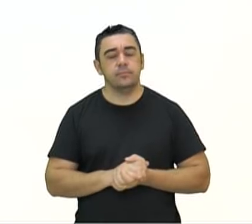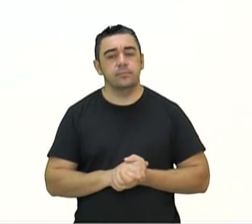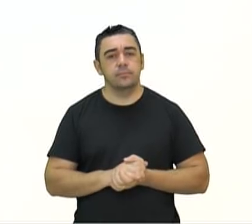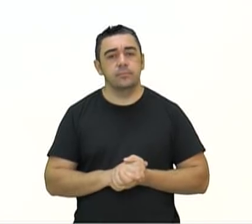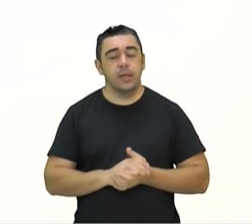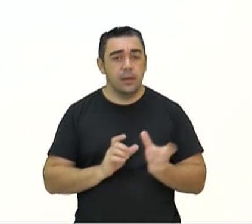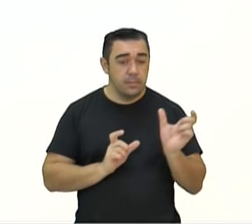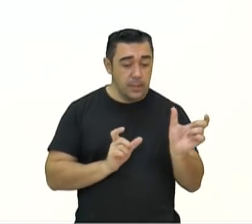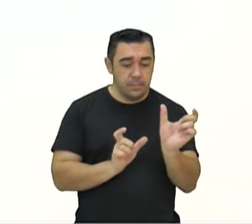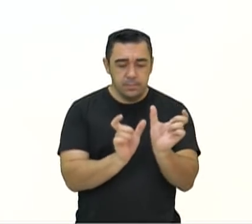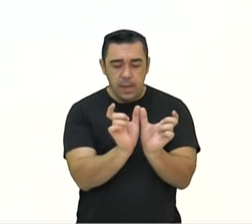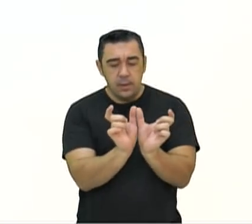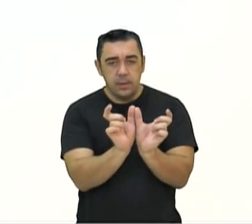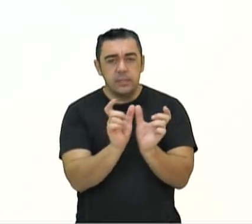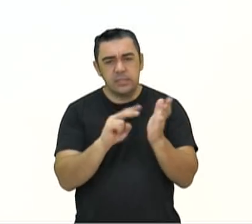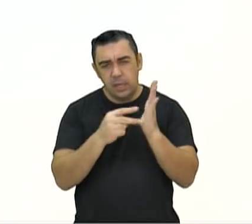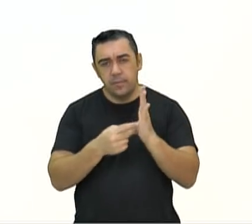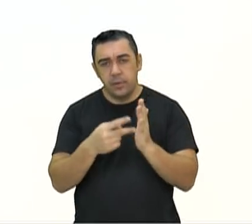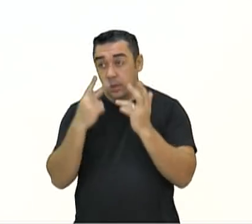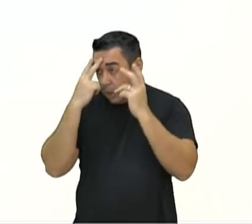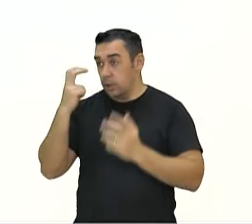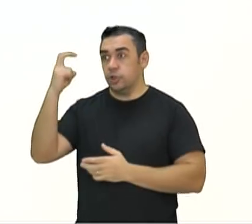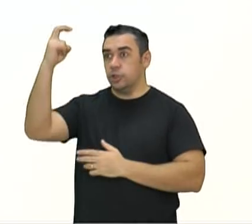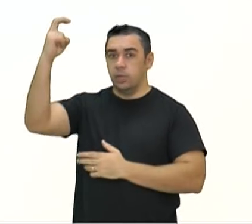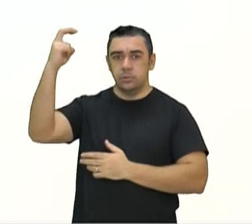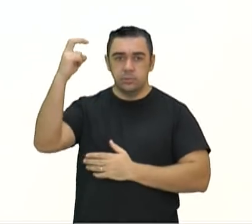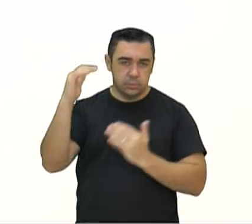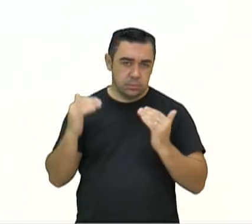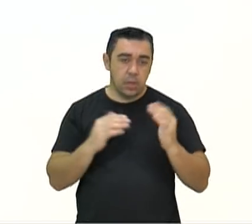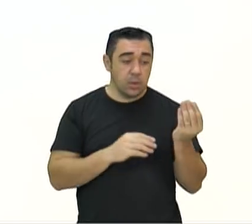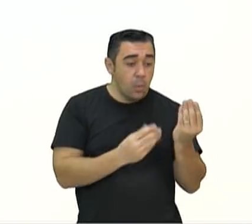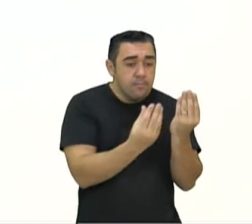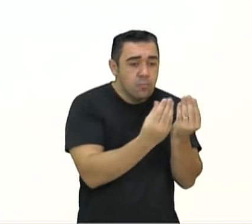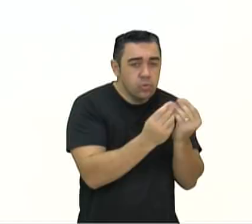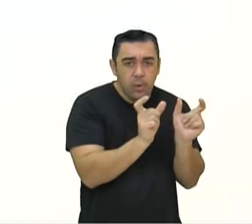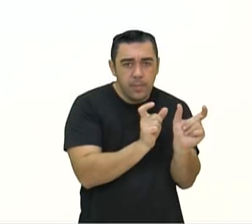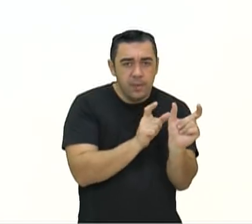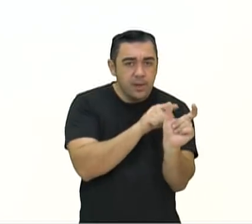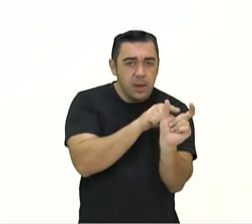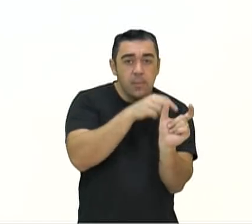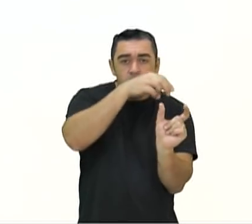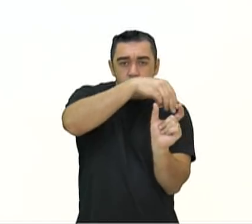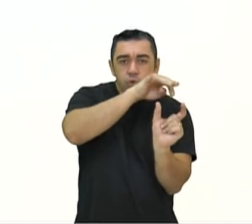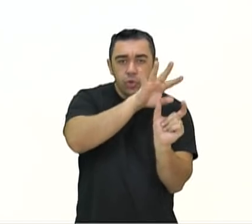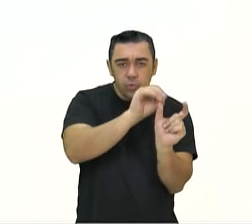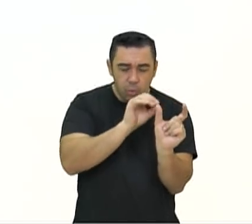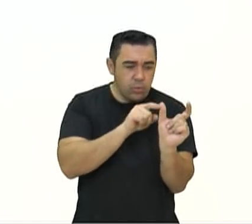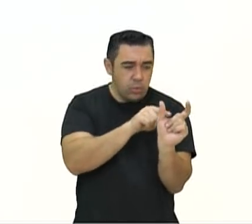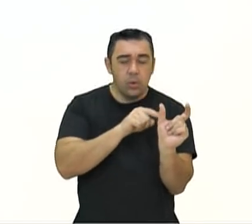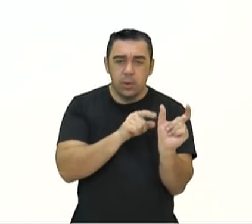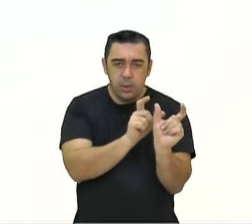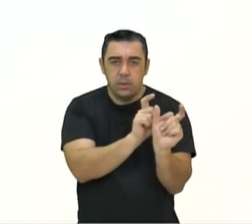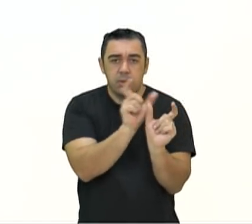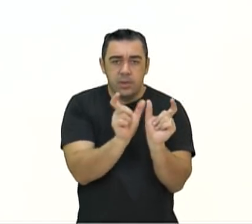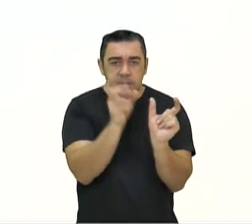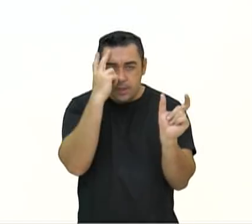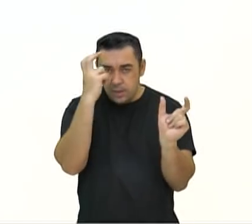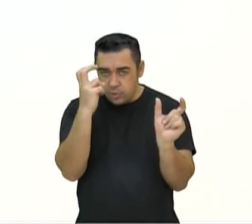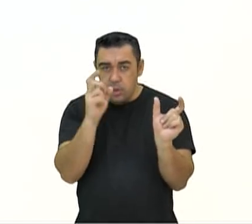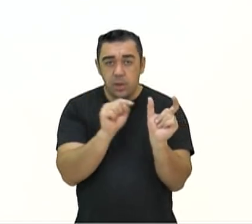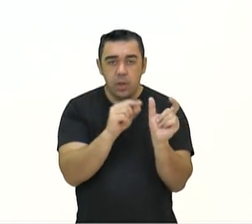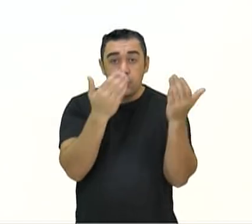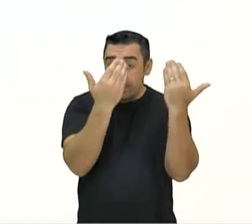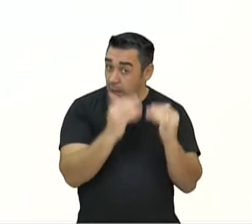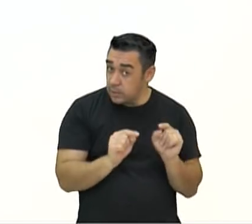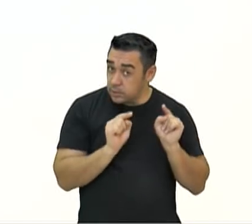Para dizer que ele é bem inteligente, certo? Eu uso muito inteligente, estou fazendo um grau de superlativo absoluto